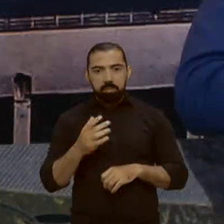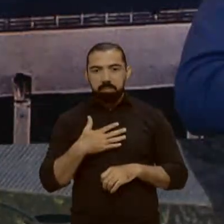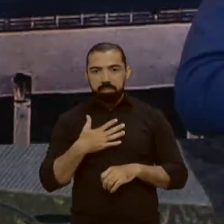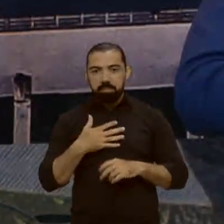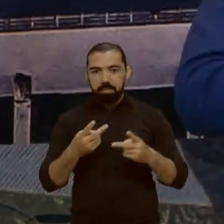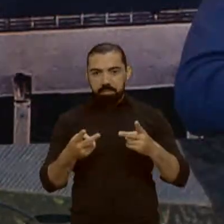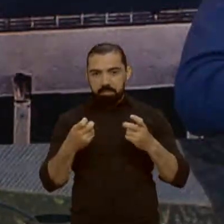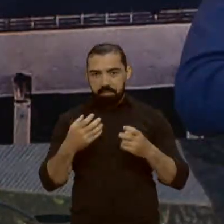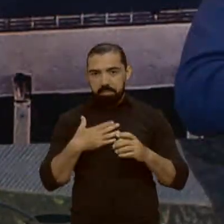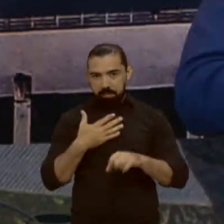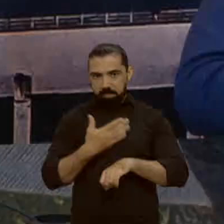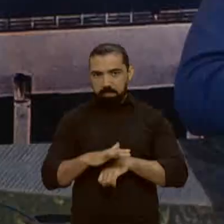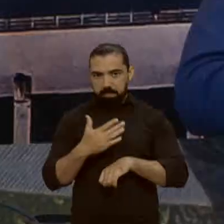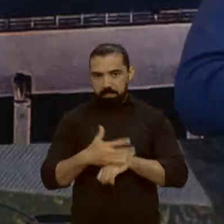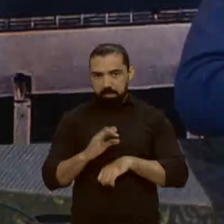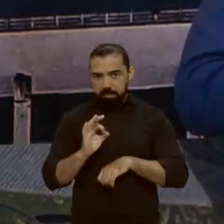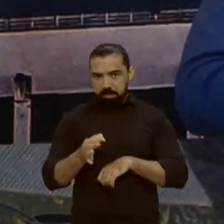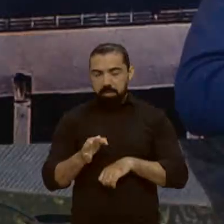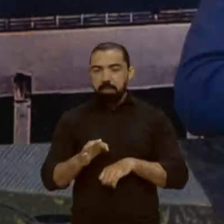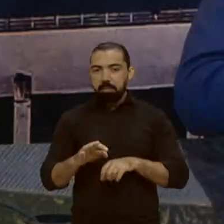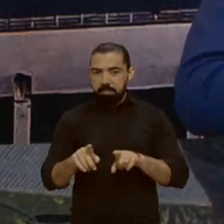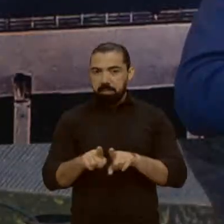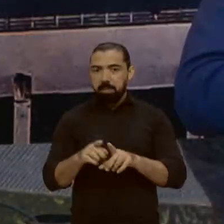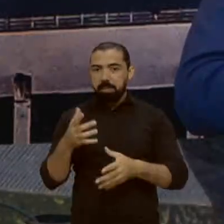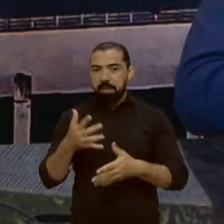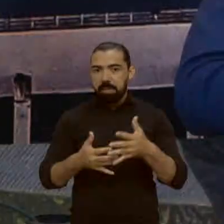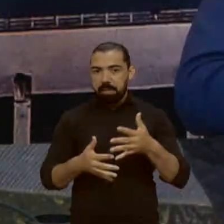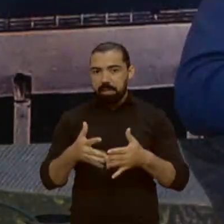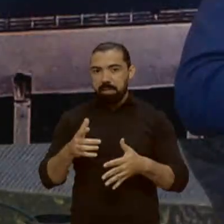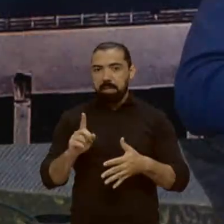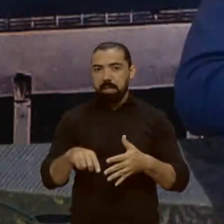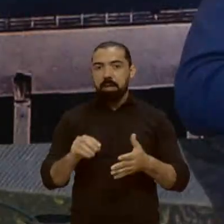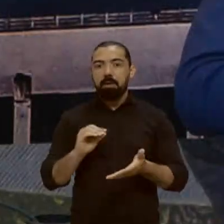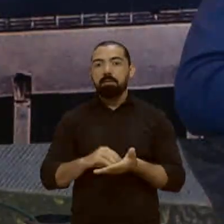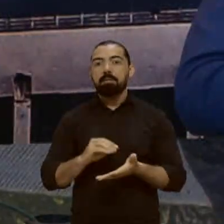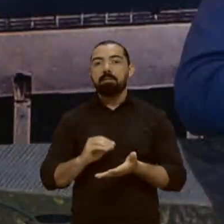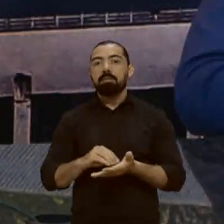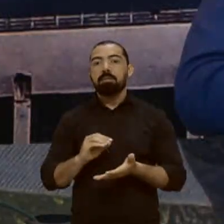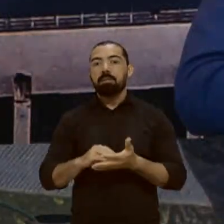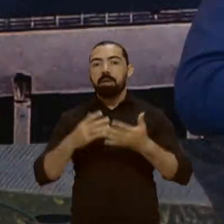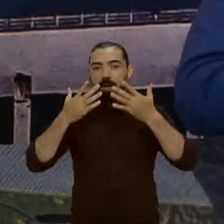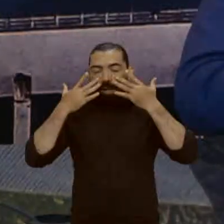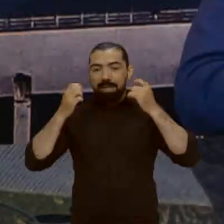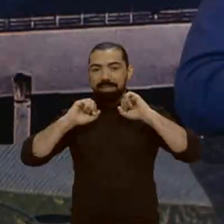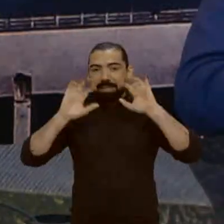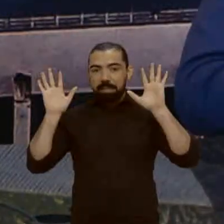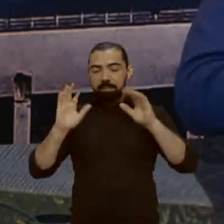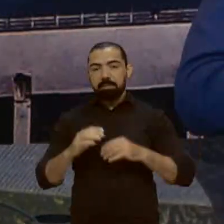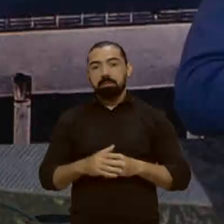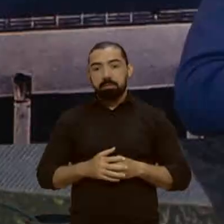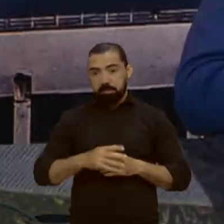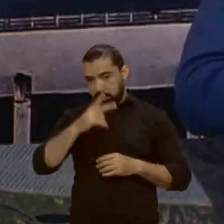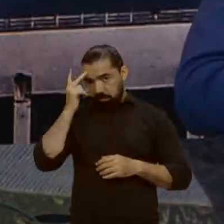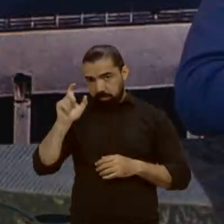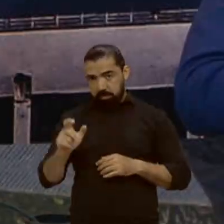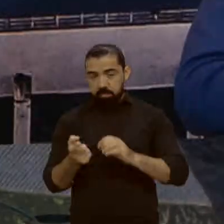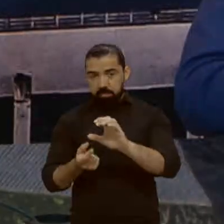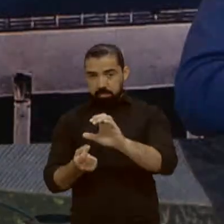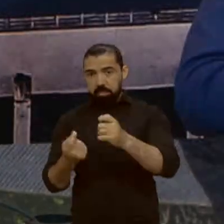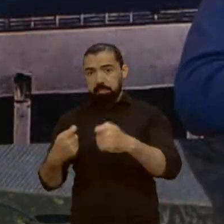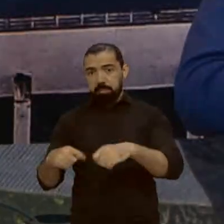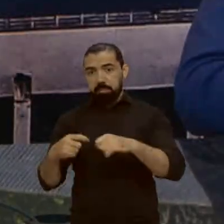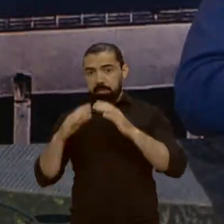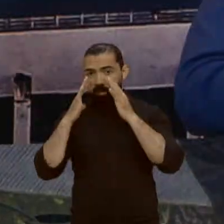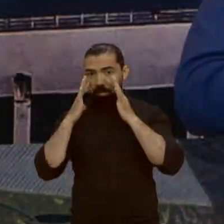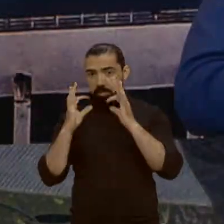na minha prática, é que o que mais atrapalha essas relações é a falta de transparência. Então, o que é preciso que o consumidor esteja bem